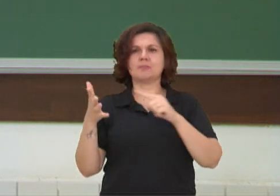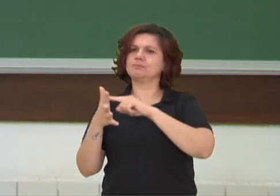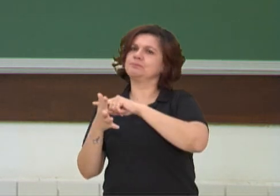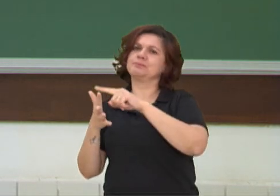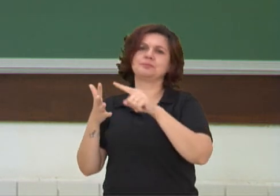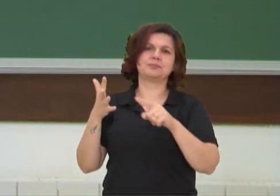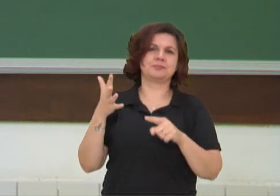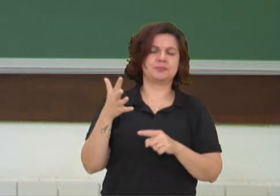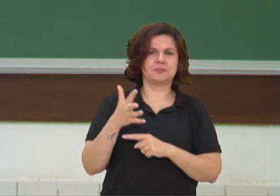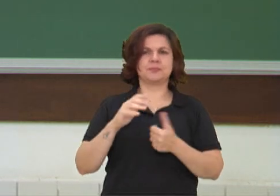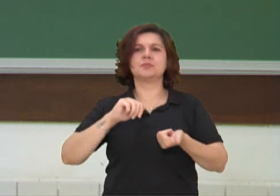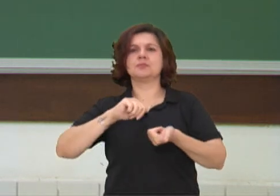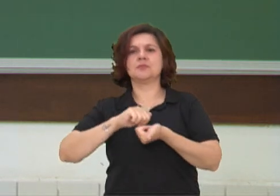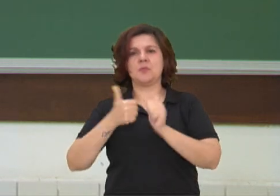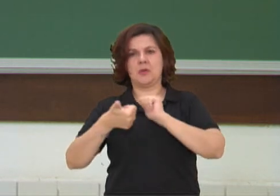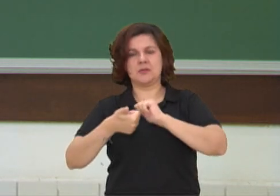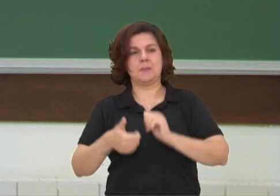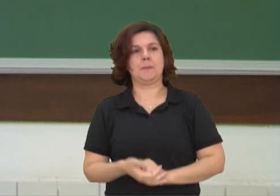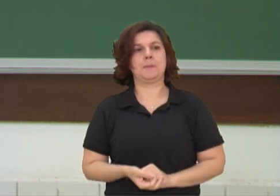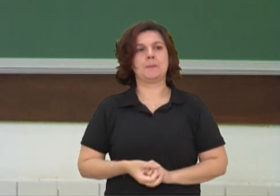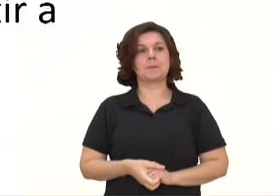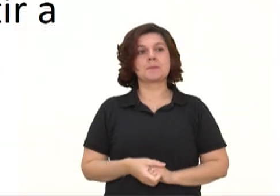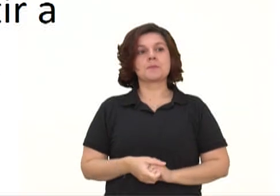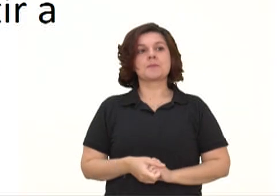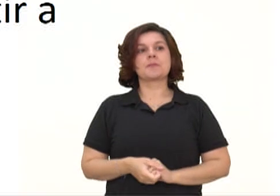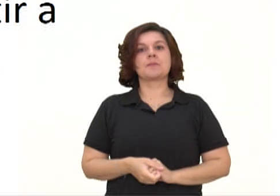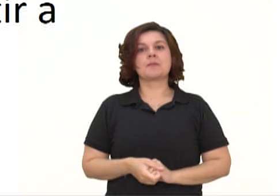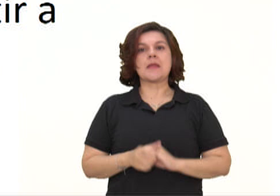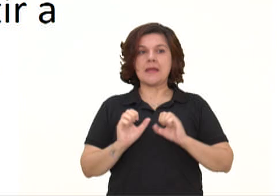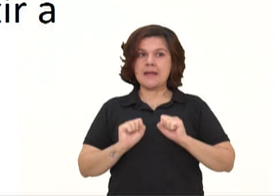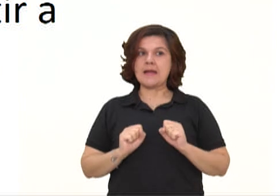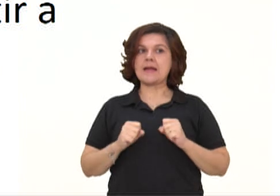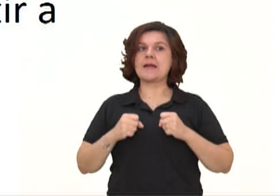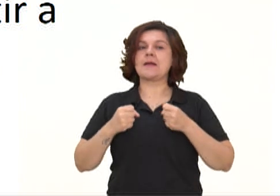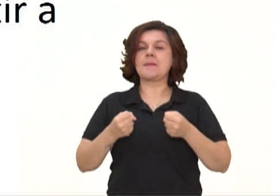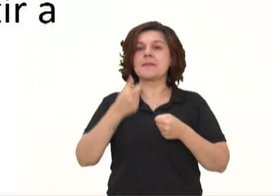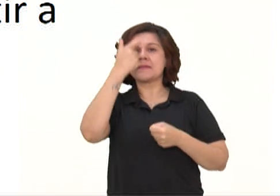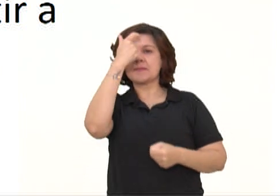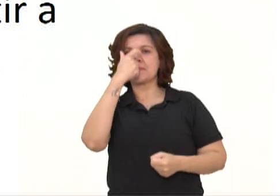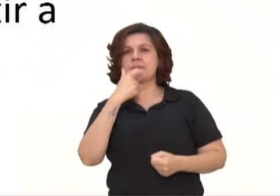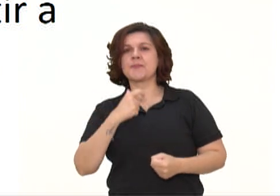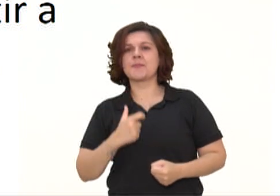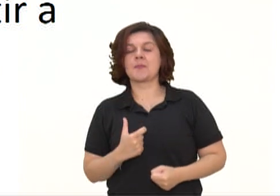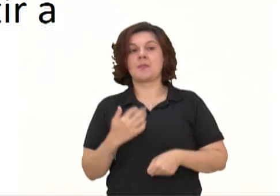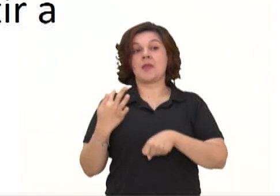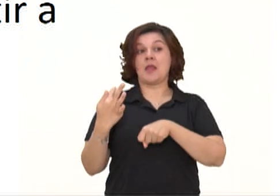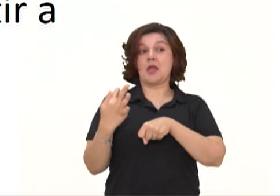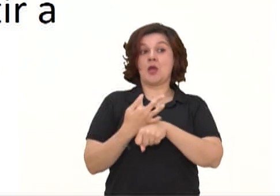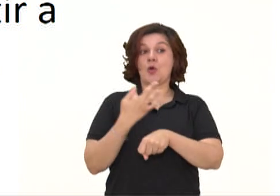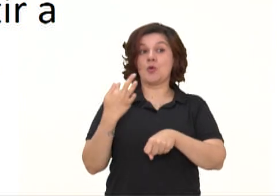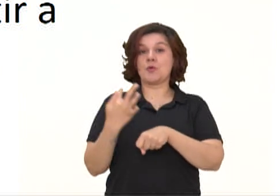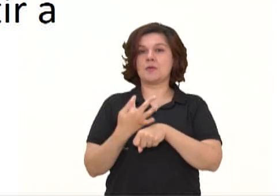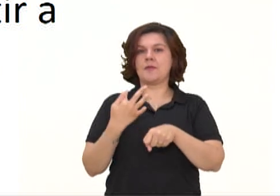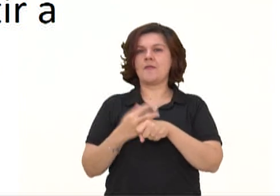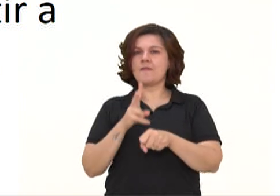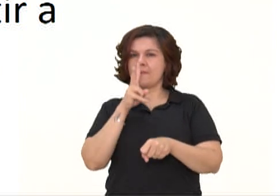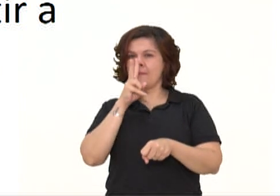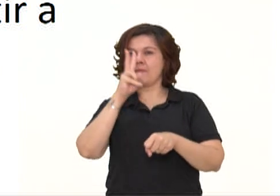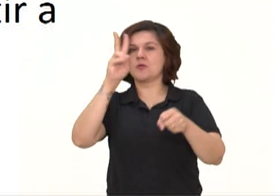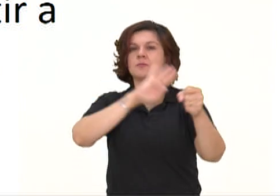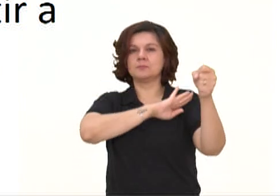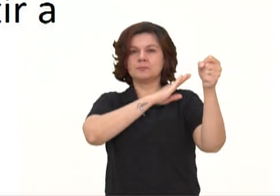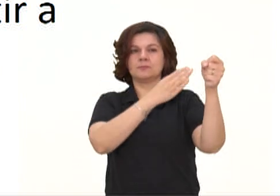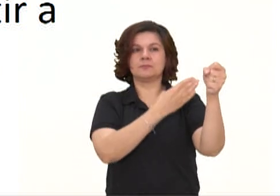outras modalidades também. E aqui, capacidade de uma pessoa de resistir a esforços físicos ou